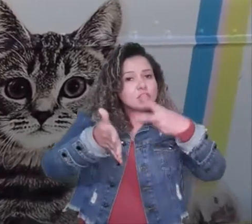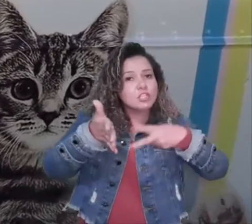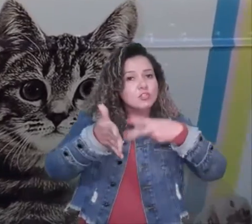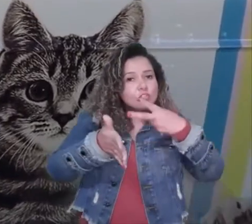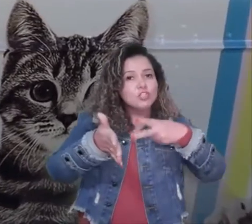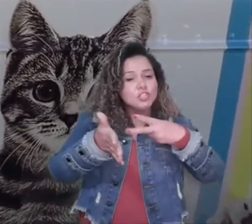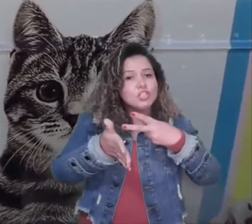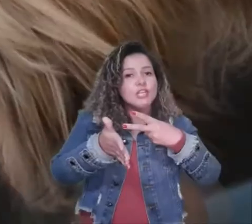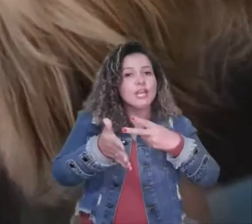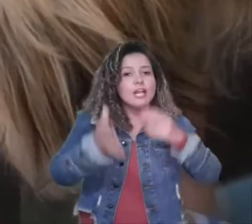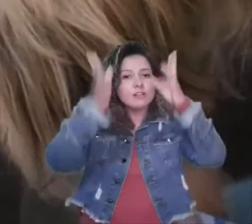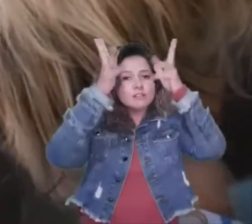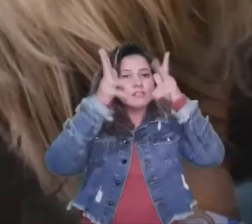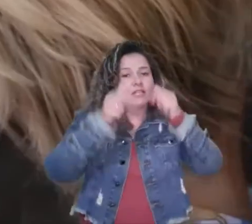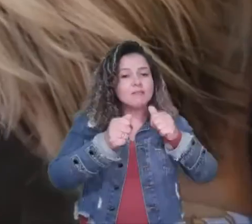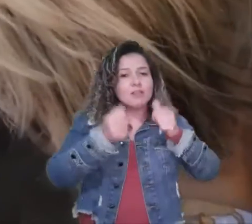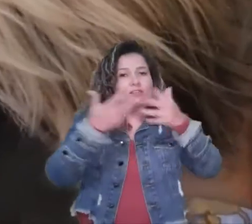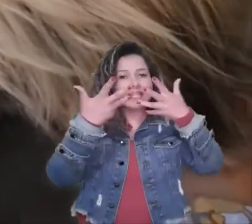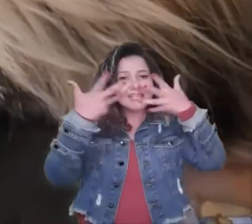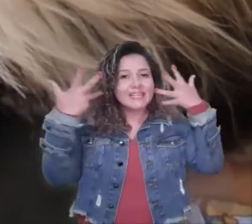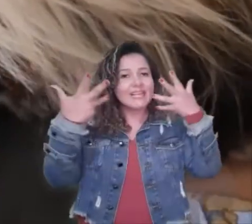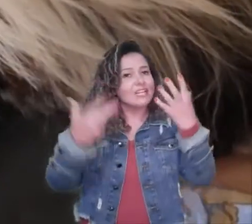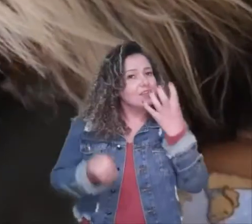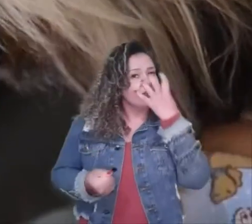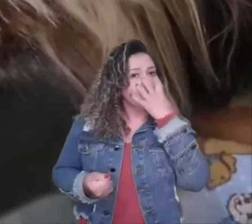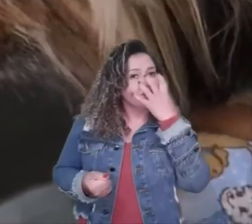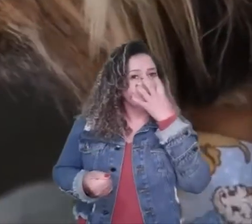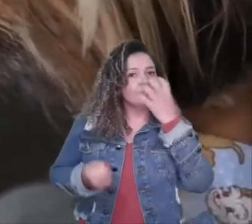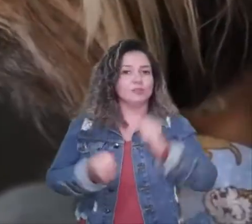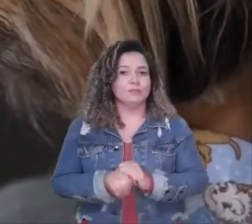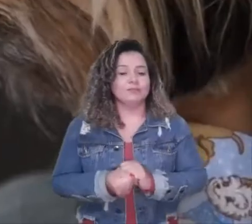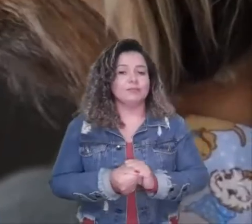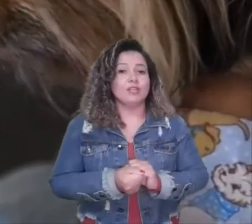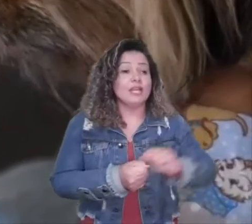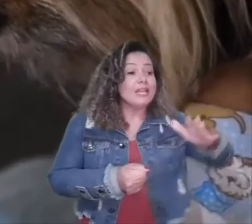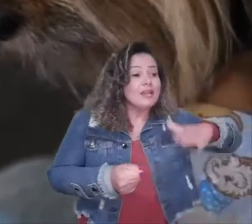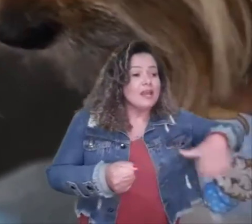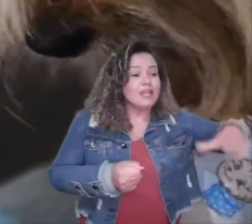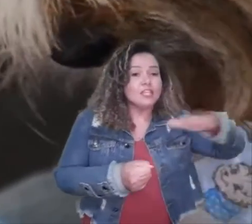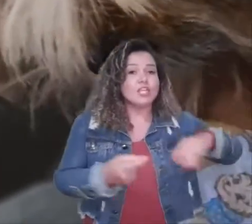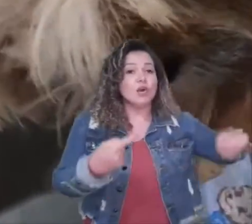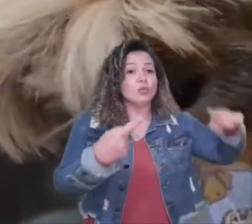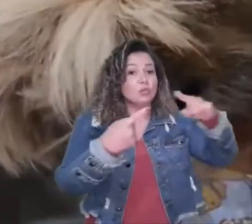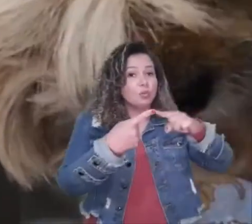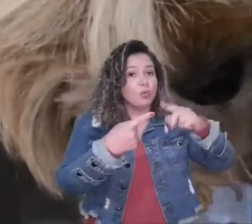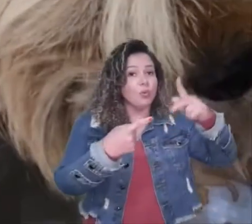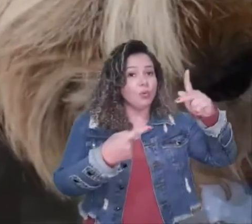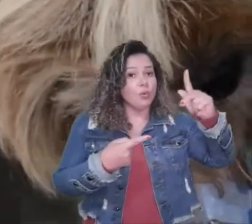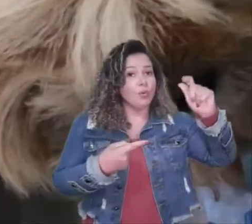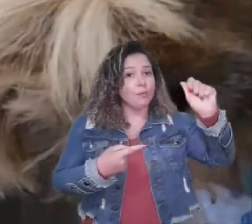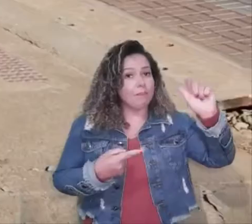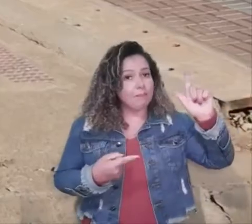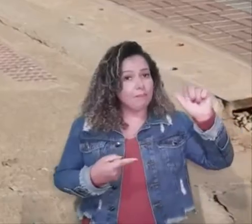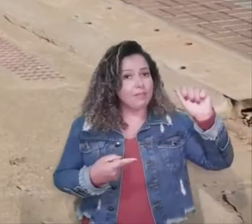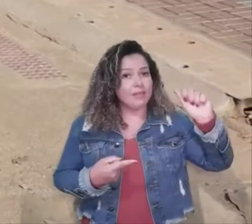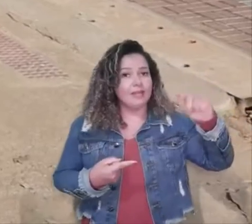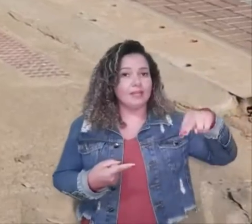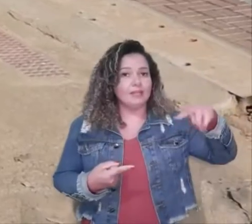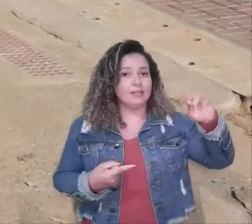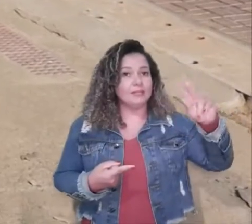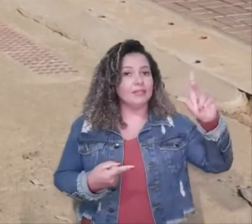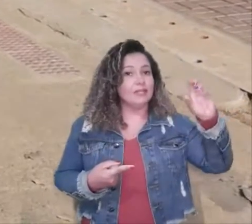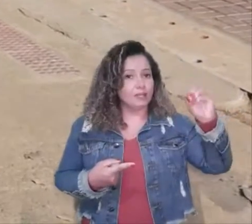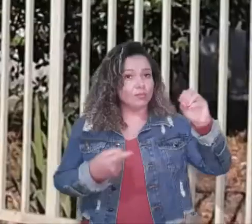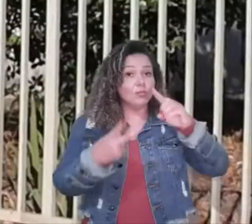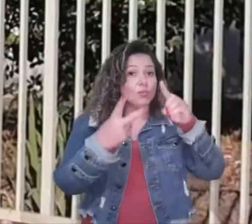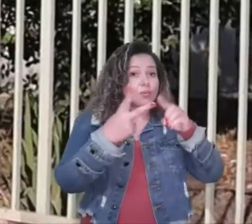projeto Castra Móvel, na região dos bairros Alvorada e Planalto. O projeto já passou pelos bairros Itapuã 1 e 2, com grande